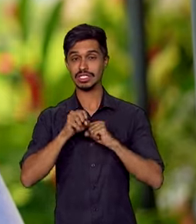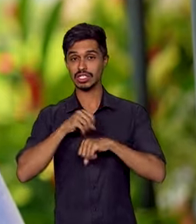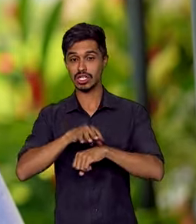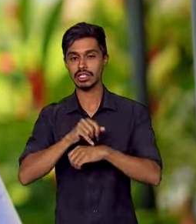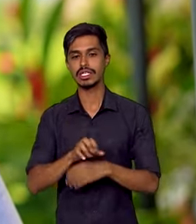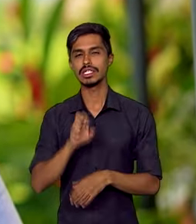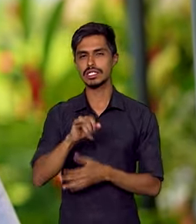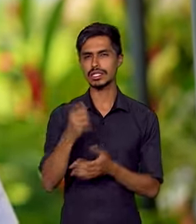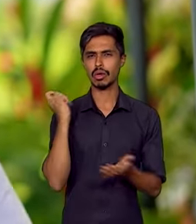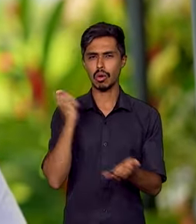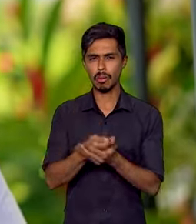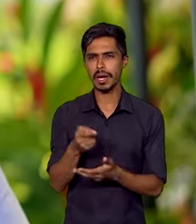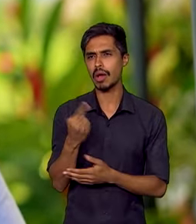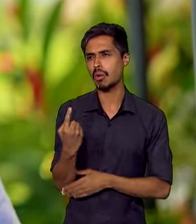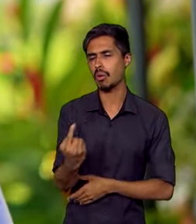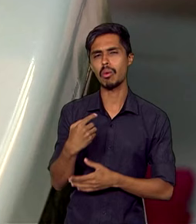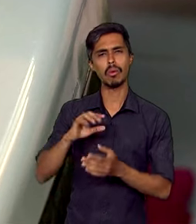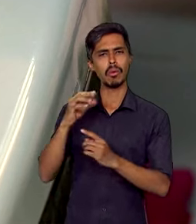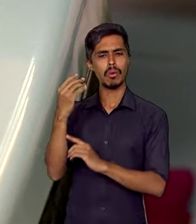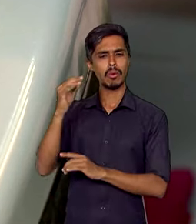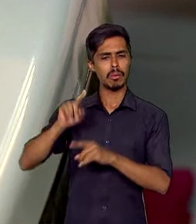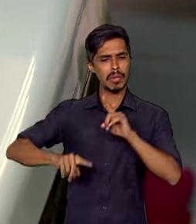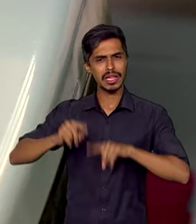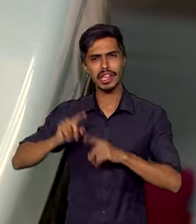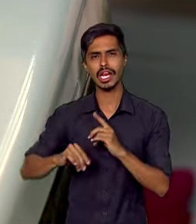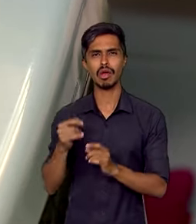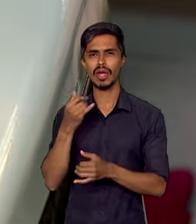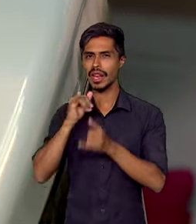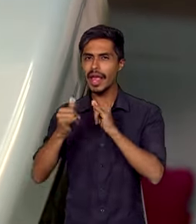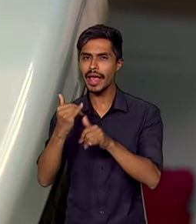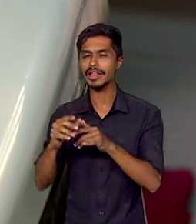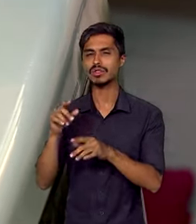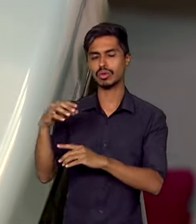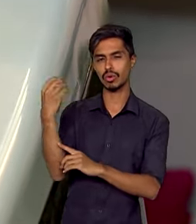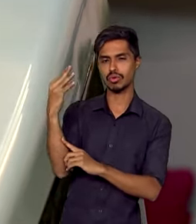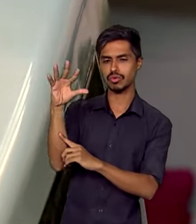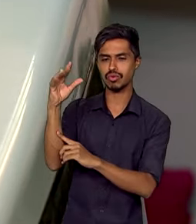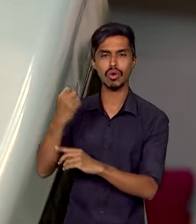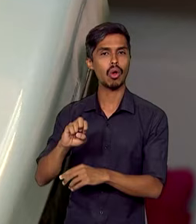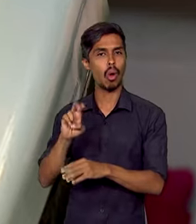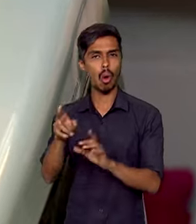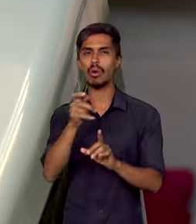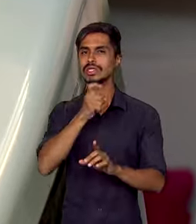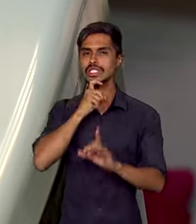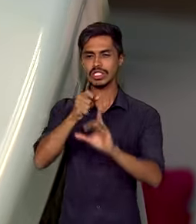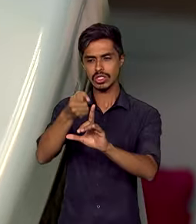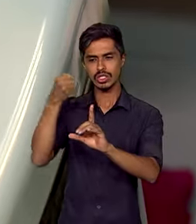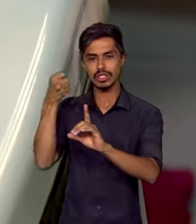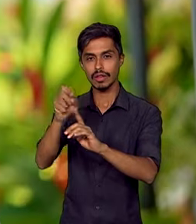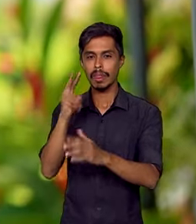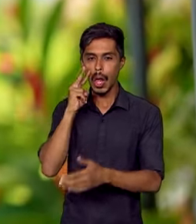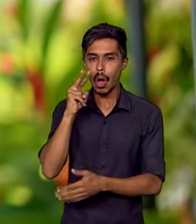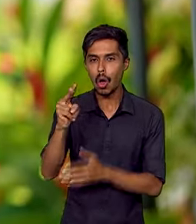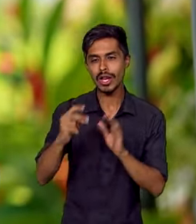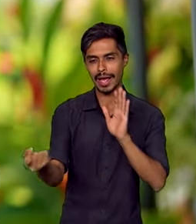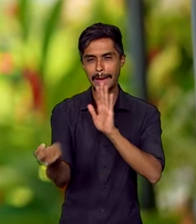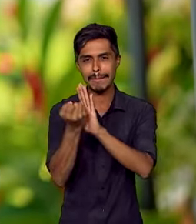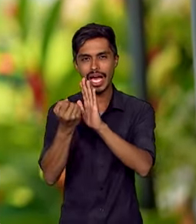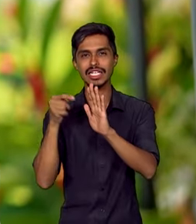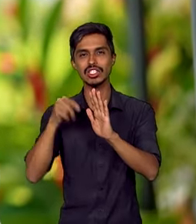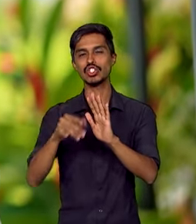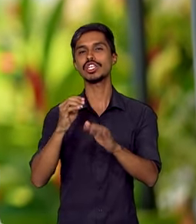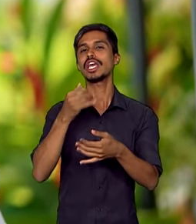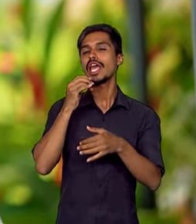algum equipamento, seja um ar-condicionado, um ventilador ou um refrigerador, observe a etiqueta de eficiência energética afixada